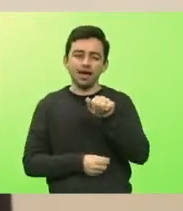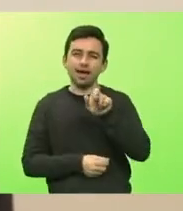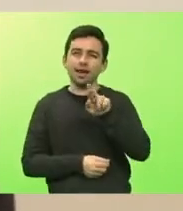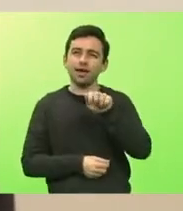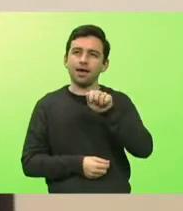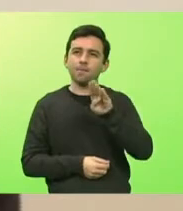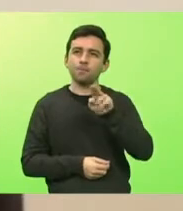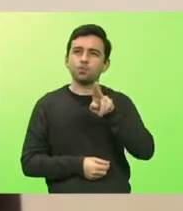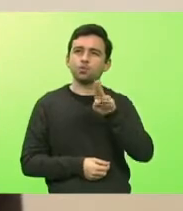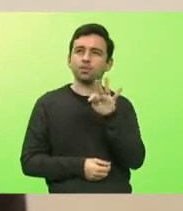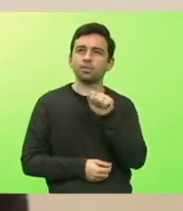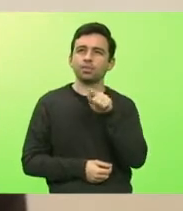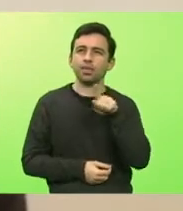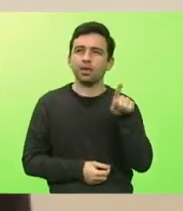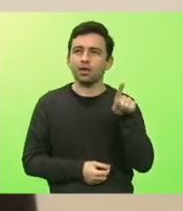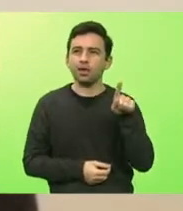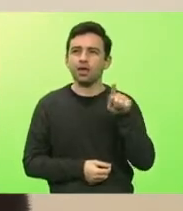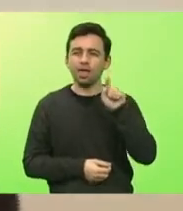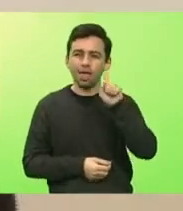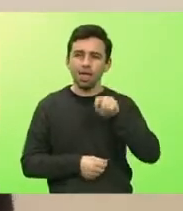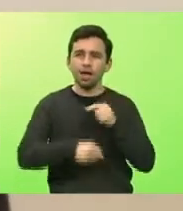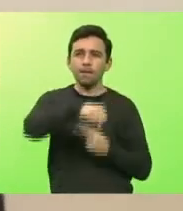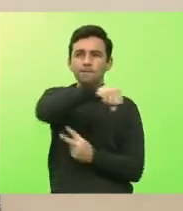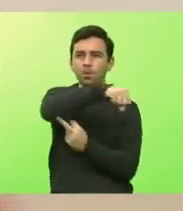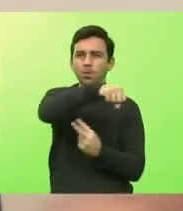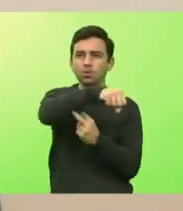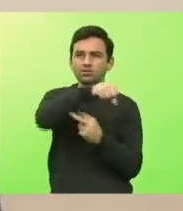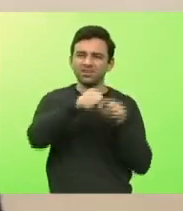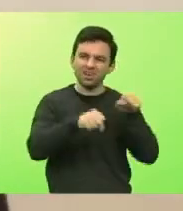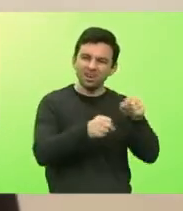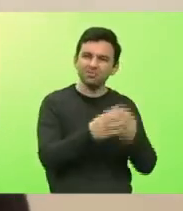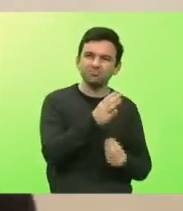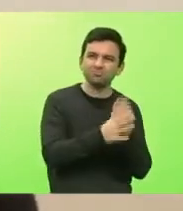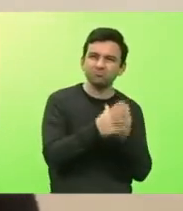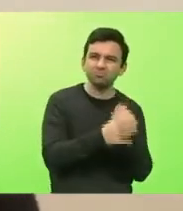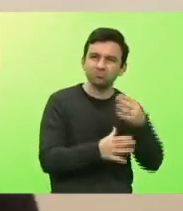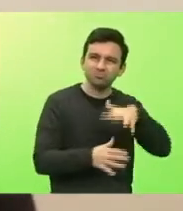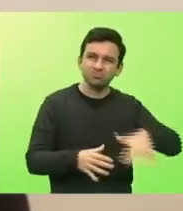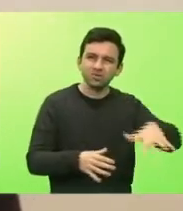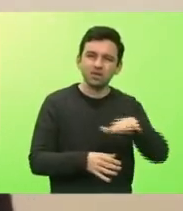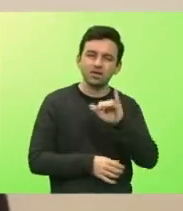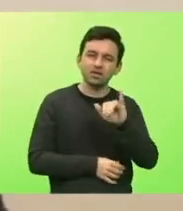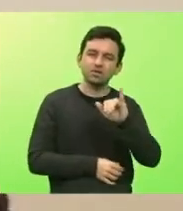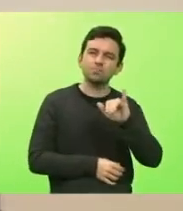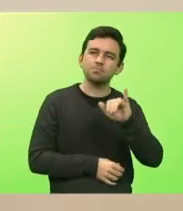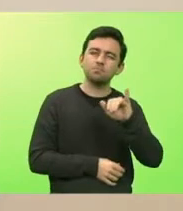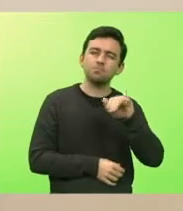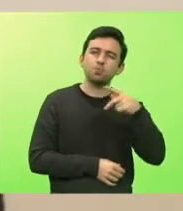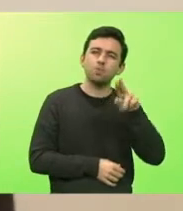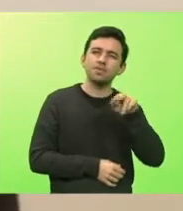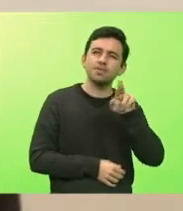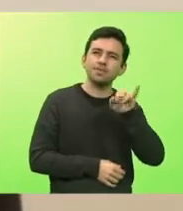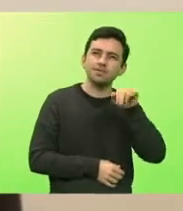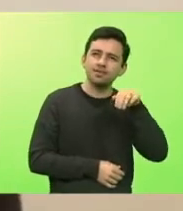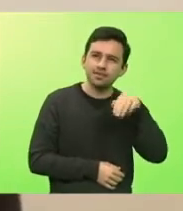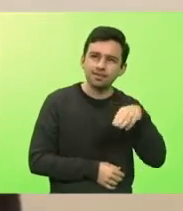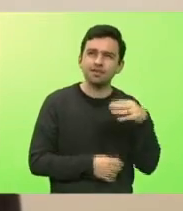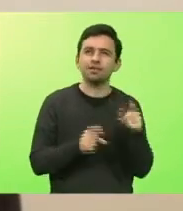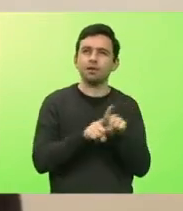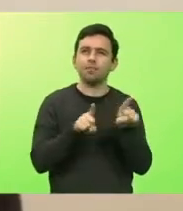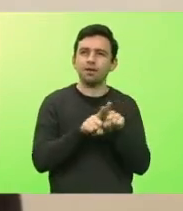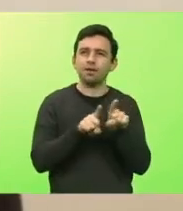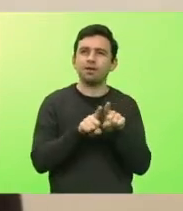SC-154, é a ponte que liga ao Vale da Produção, ou seja, Ipumirim, Lindóia do Sul, e